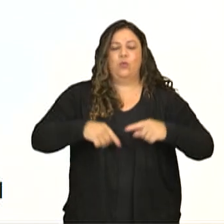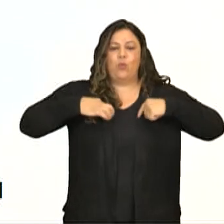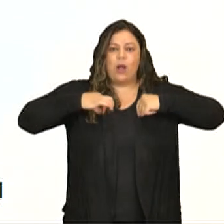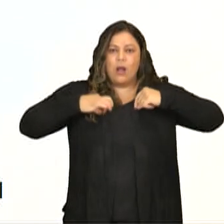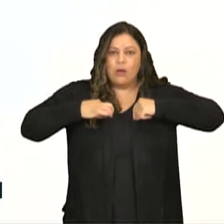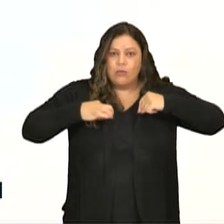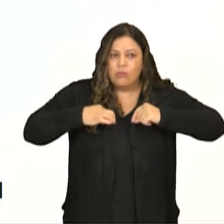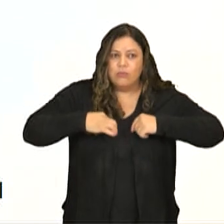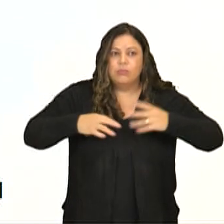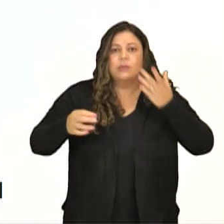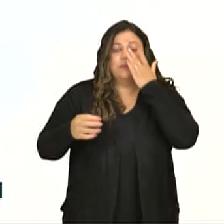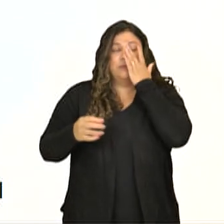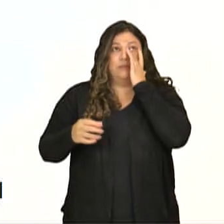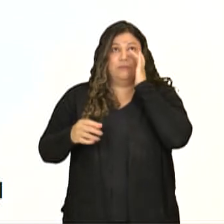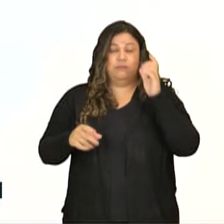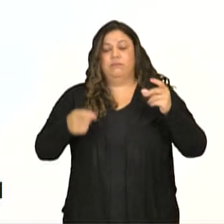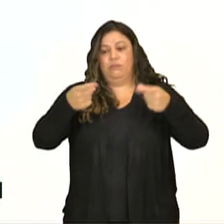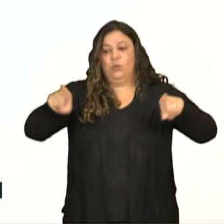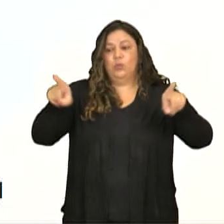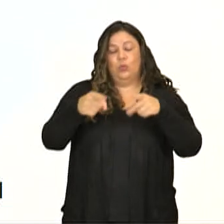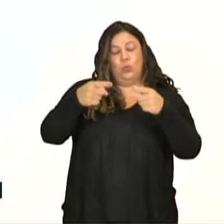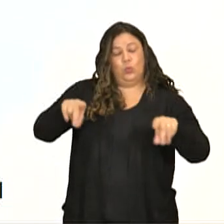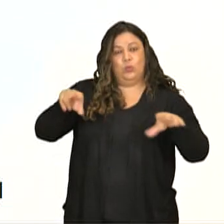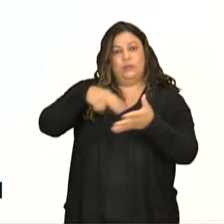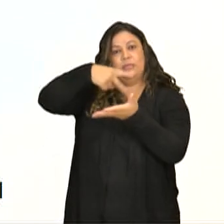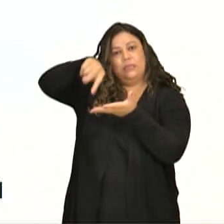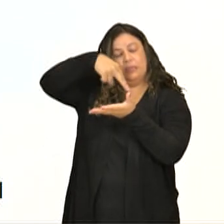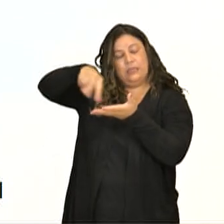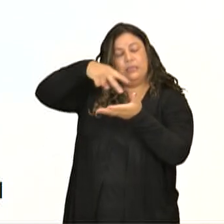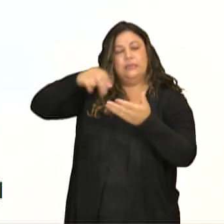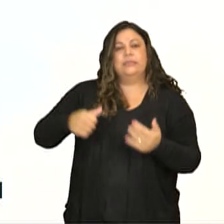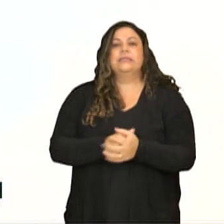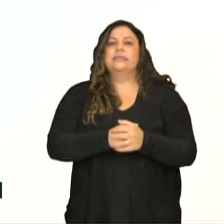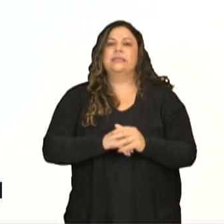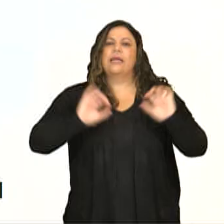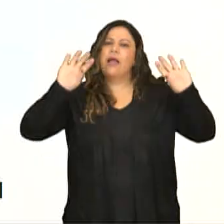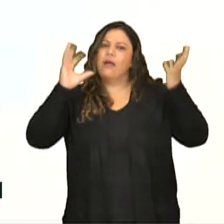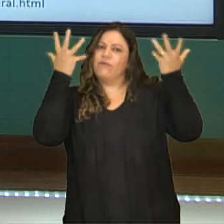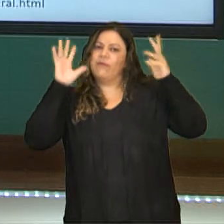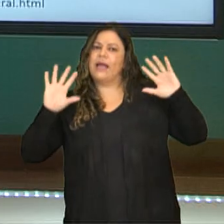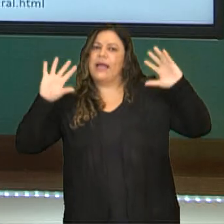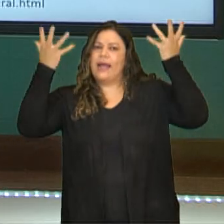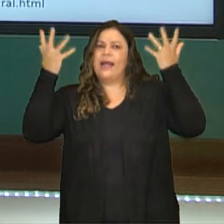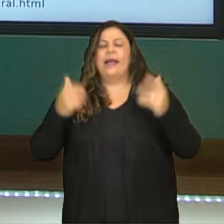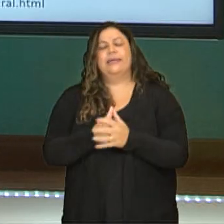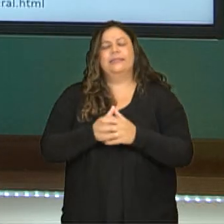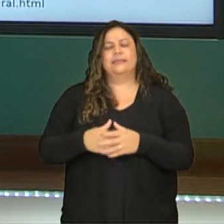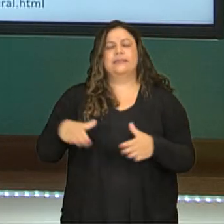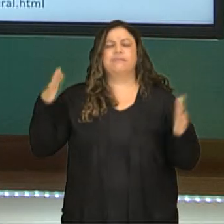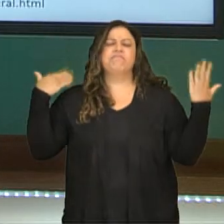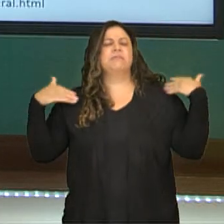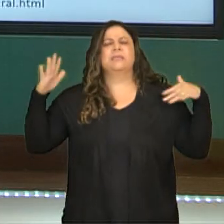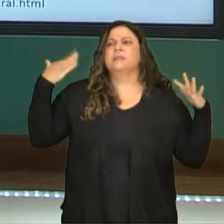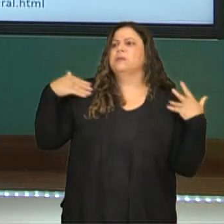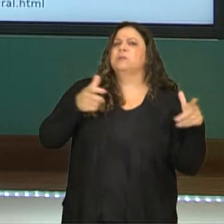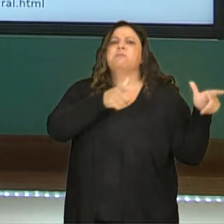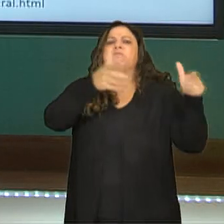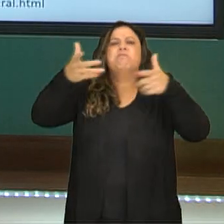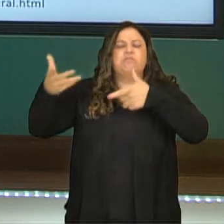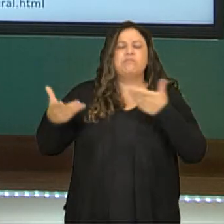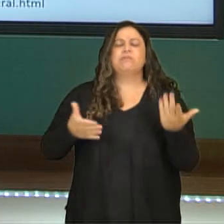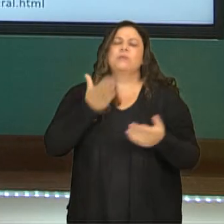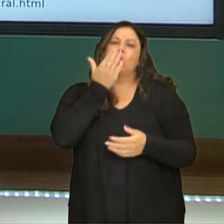vestuário, música e dança, manifestações festivas, os tempos livres, o lazer,